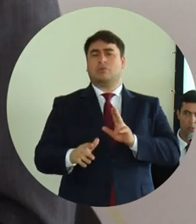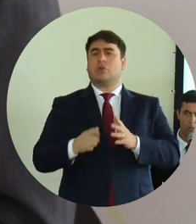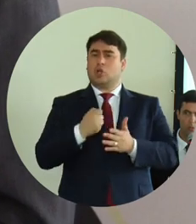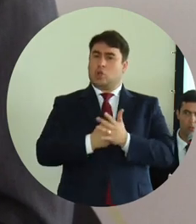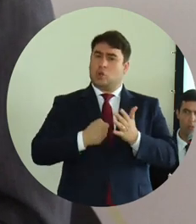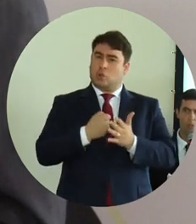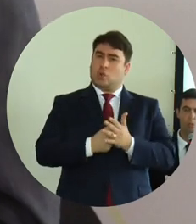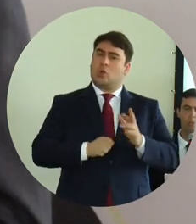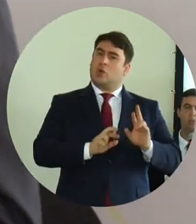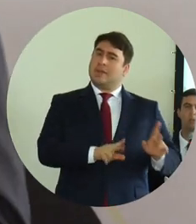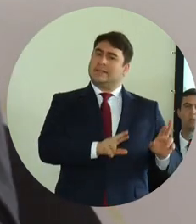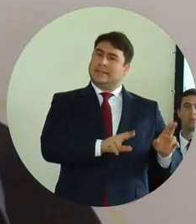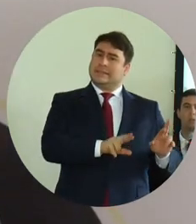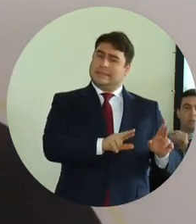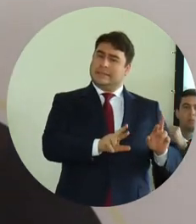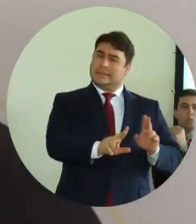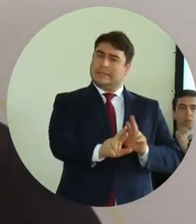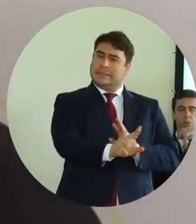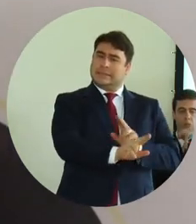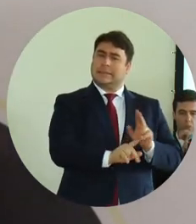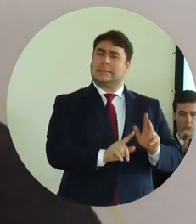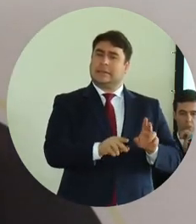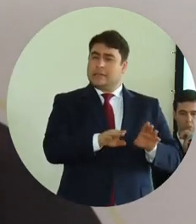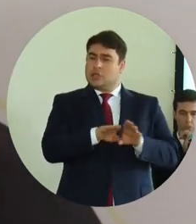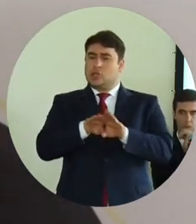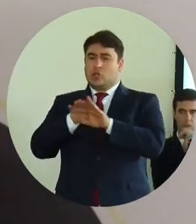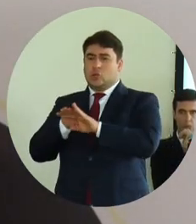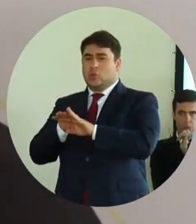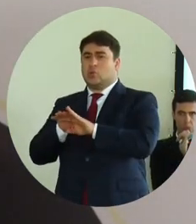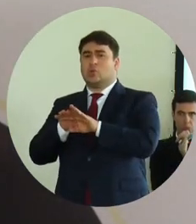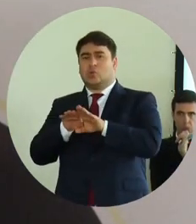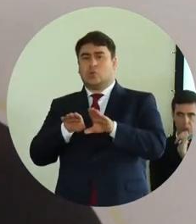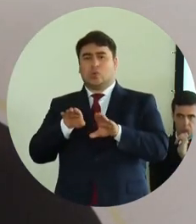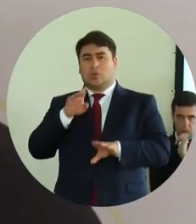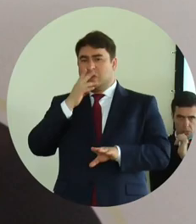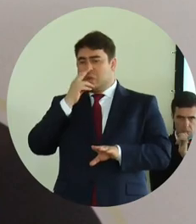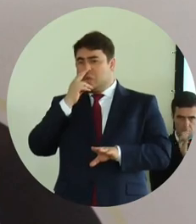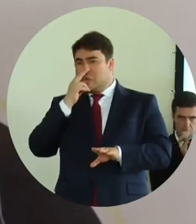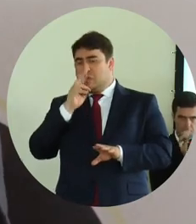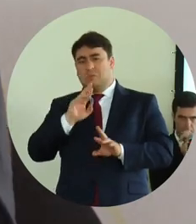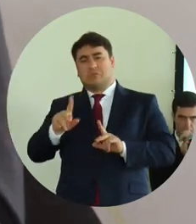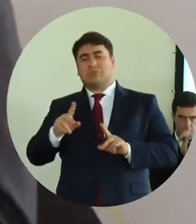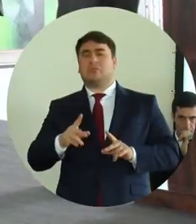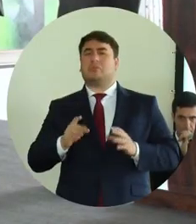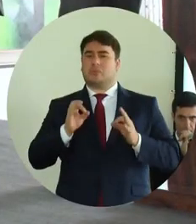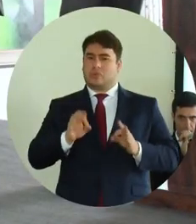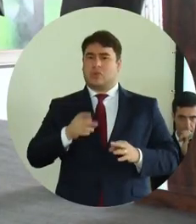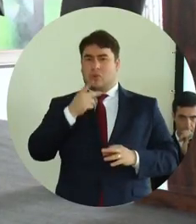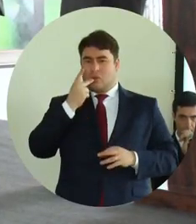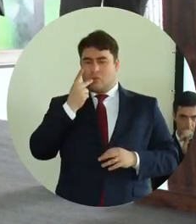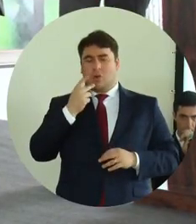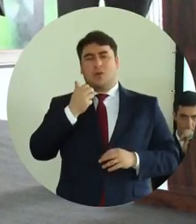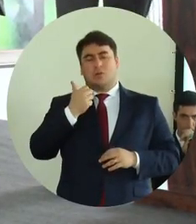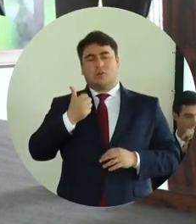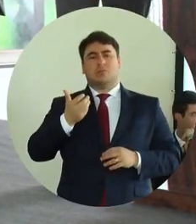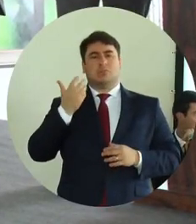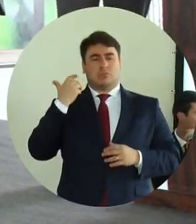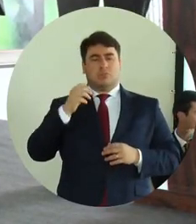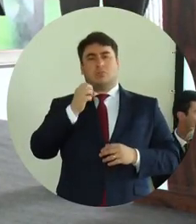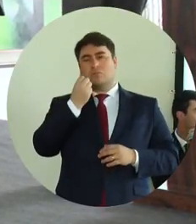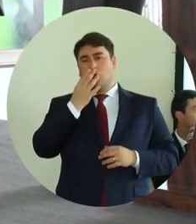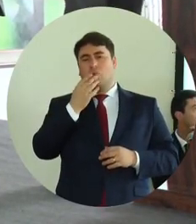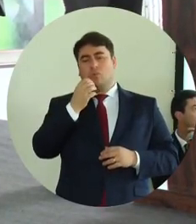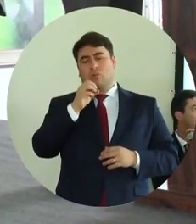lutar pelas diferenças, sempre que a igualdade nos descaracterize, já dizia Boaventura de Souza